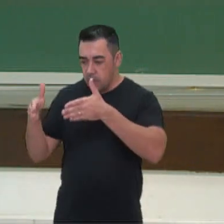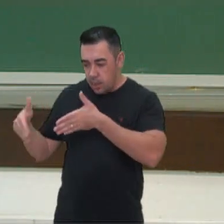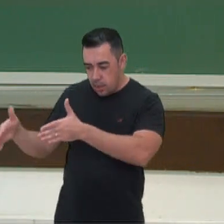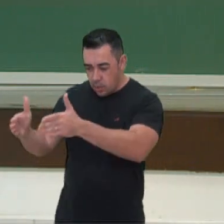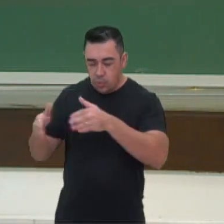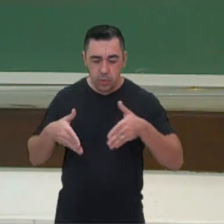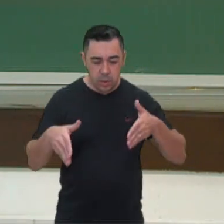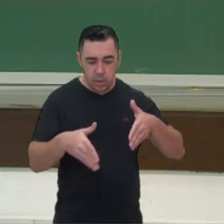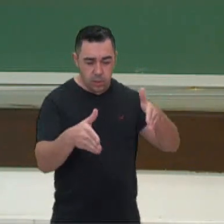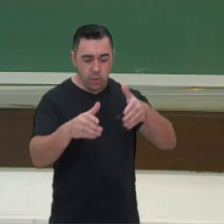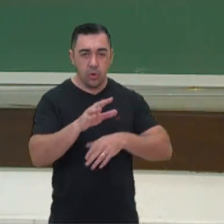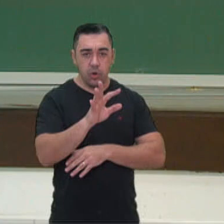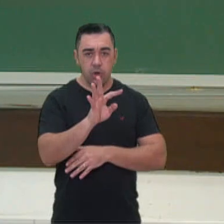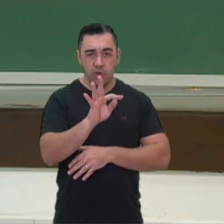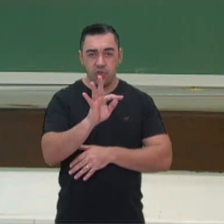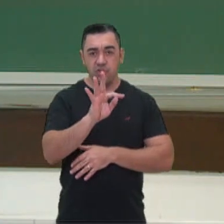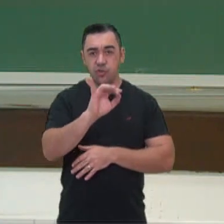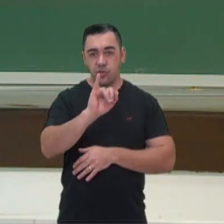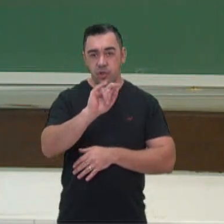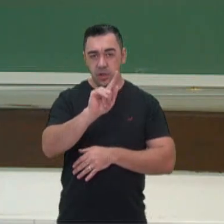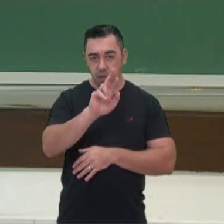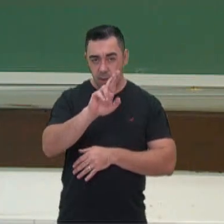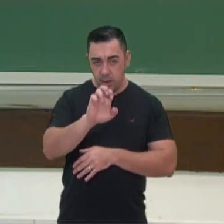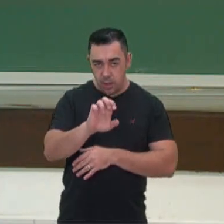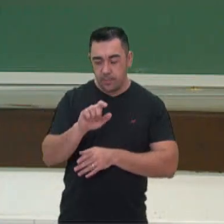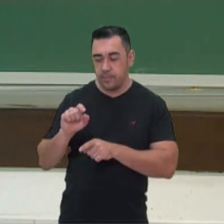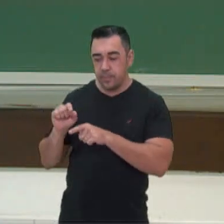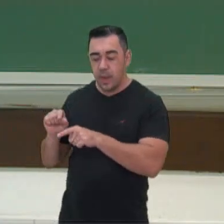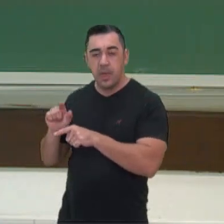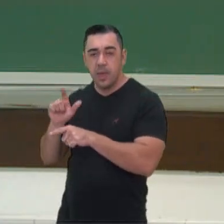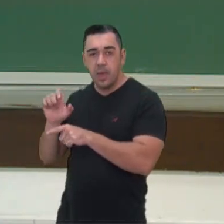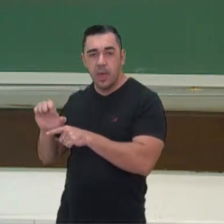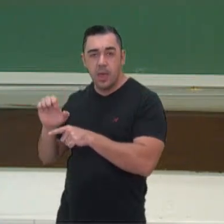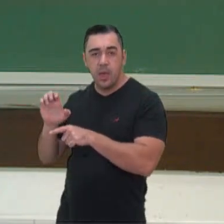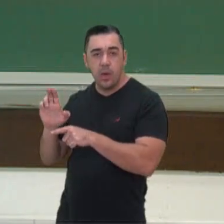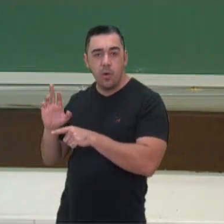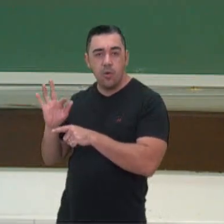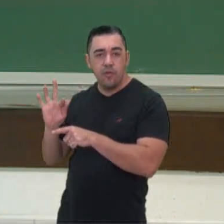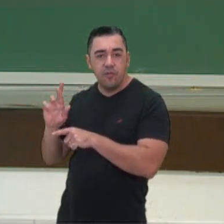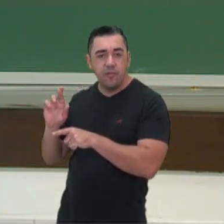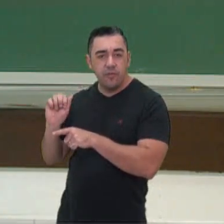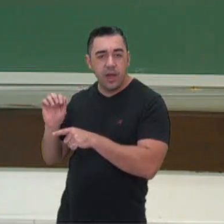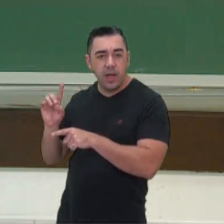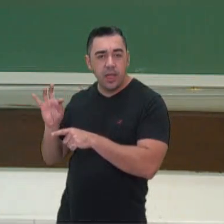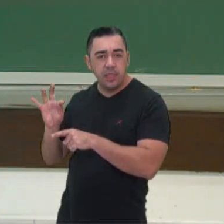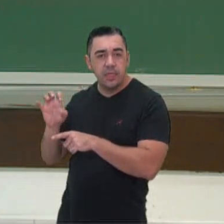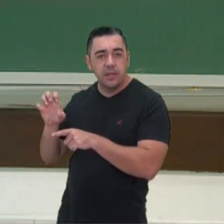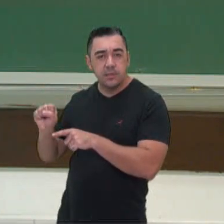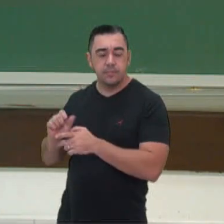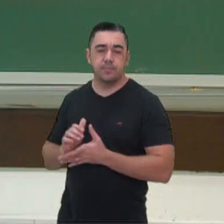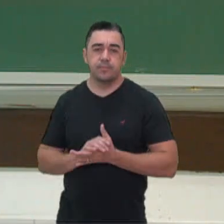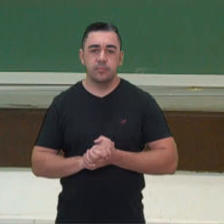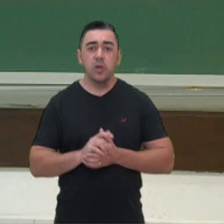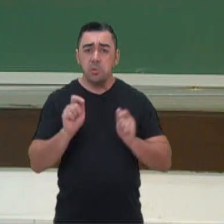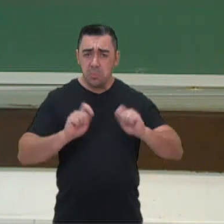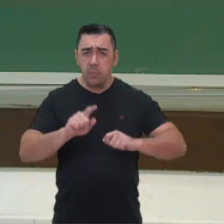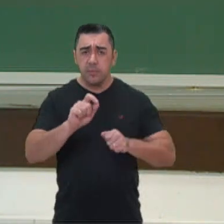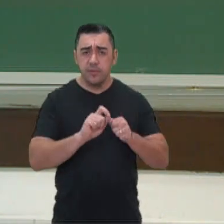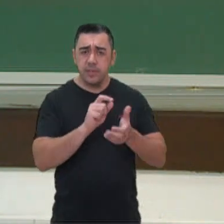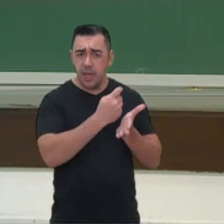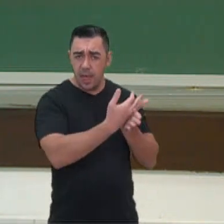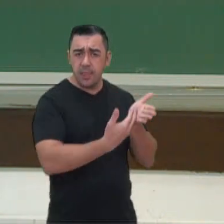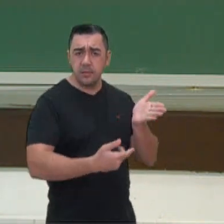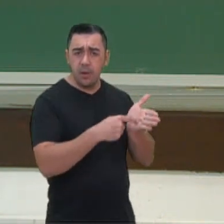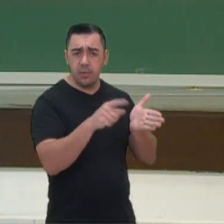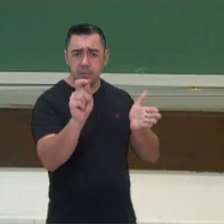Eufrates. Guarda essa informação. Esse é um conteúdo que você pode usar até em redações depois. O ser humano sempre